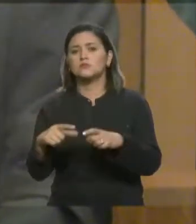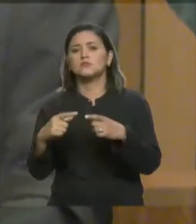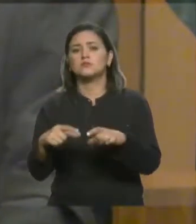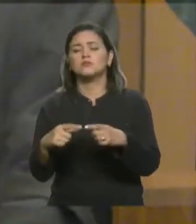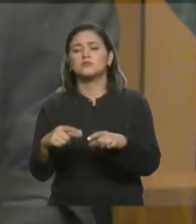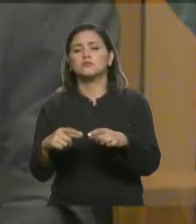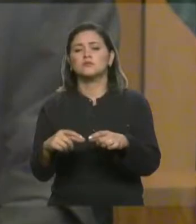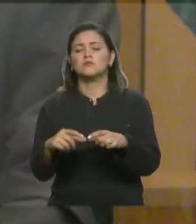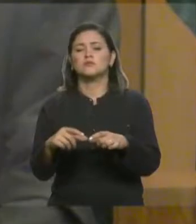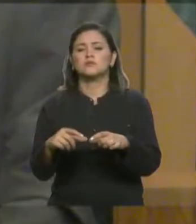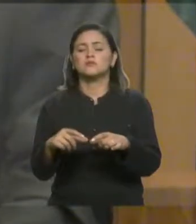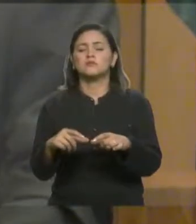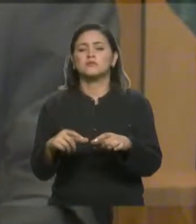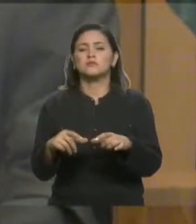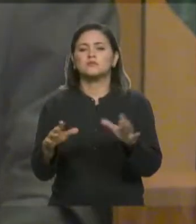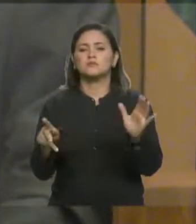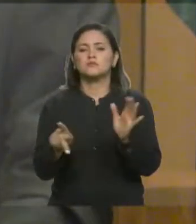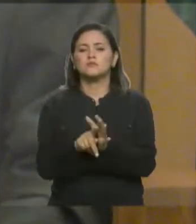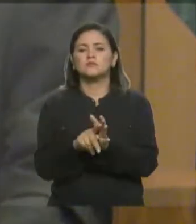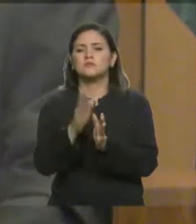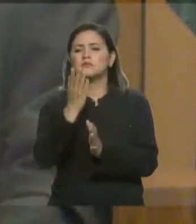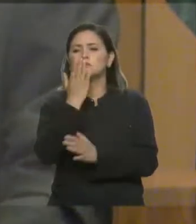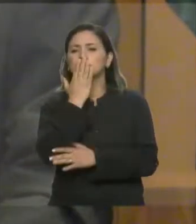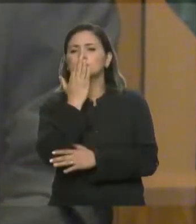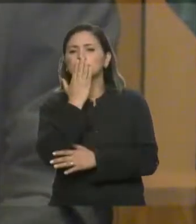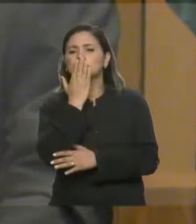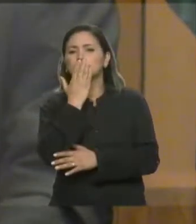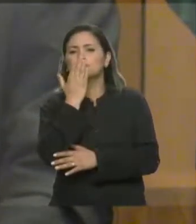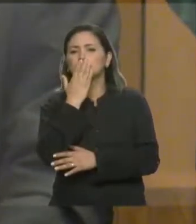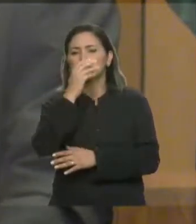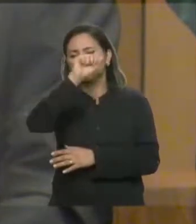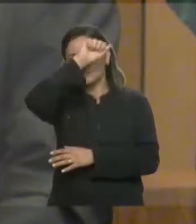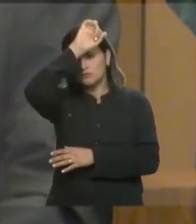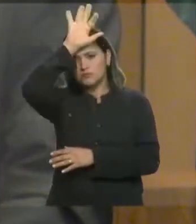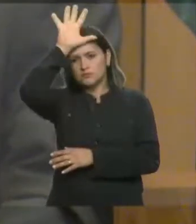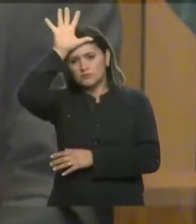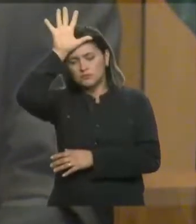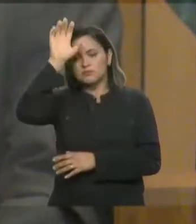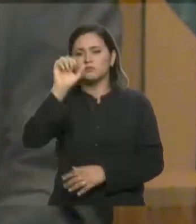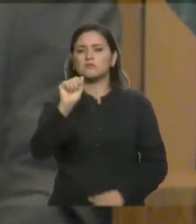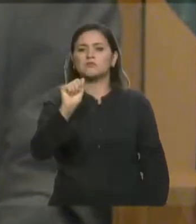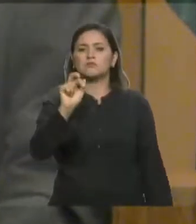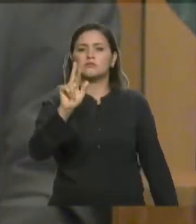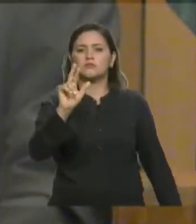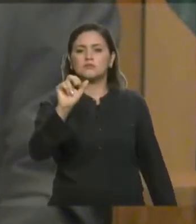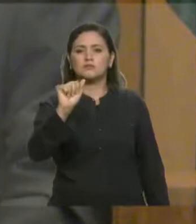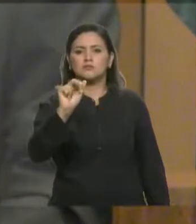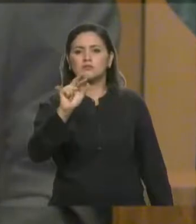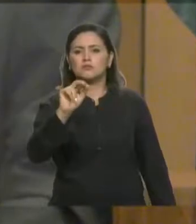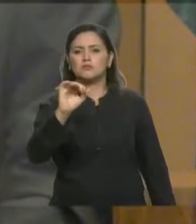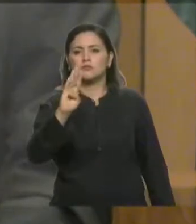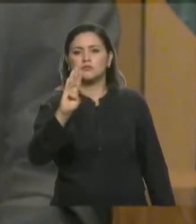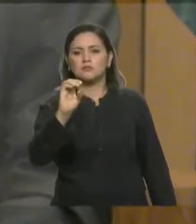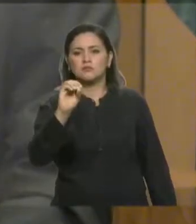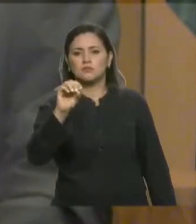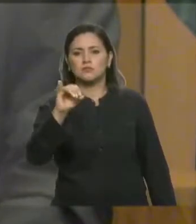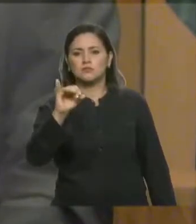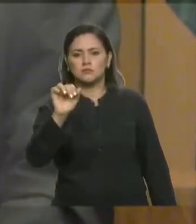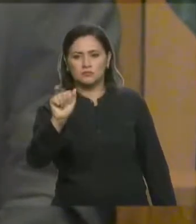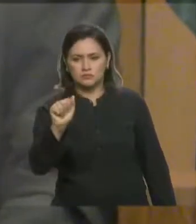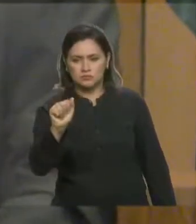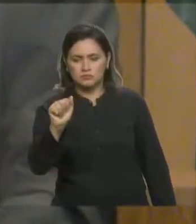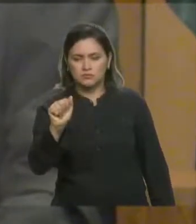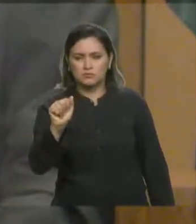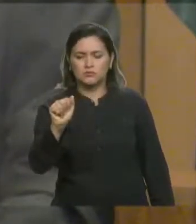Selvas, entre as aldeias Lagoa Comprida e Ginipapo, que resultou na